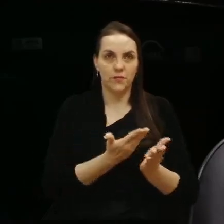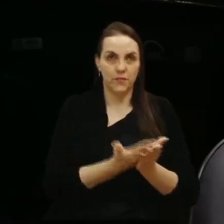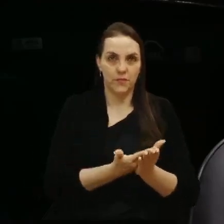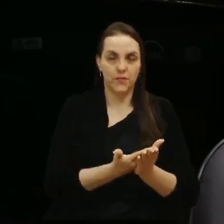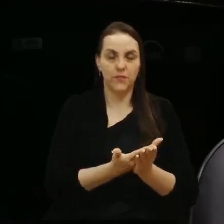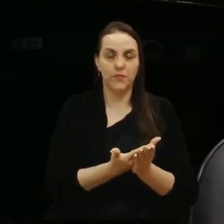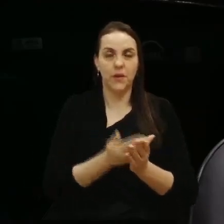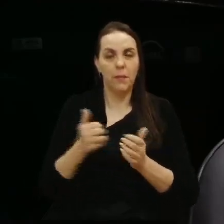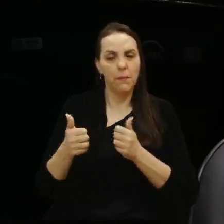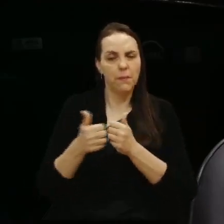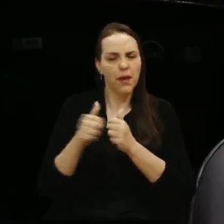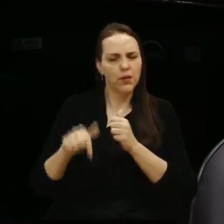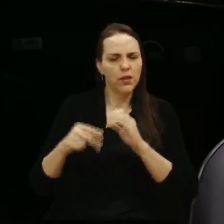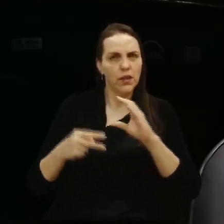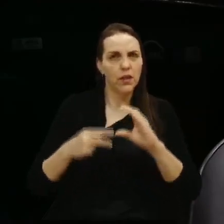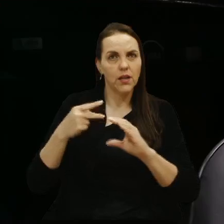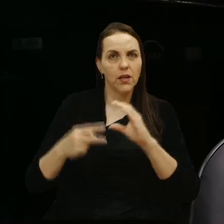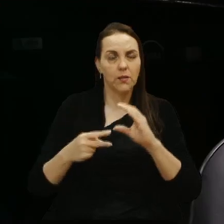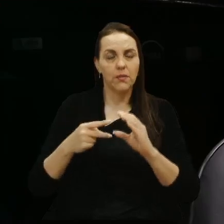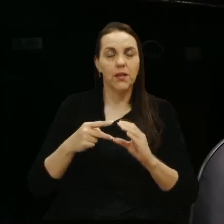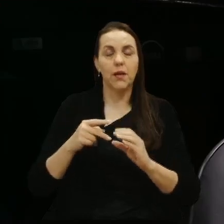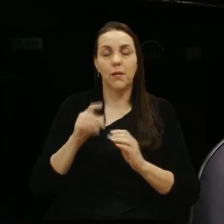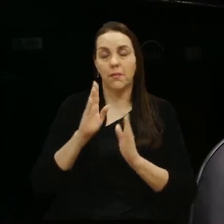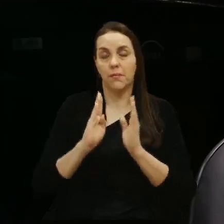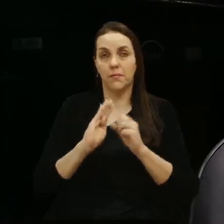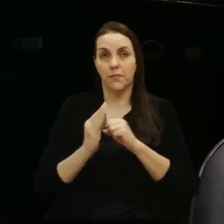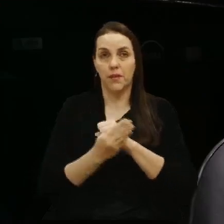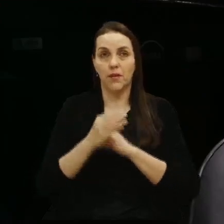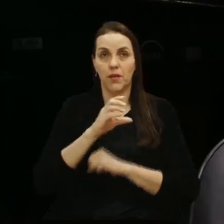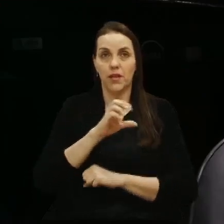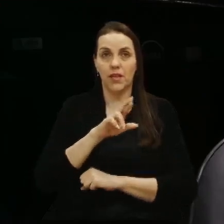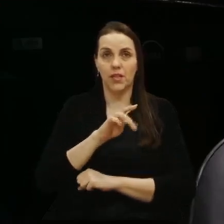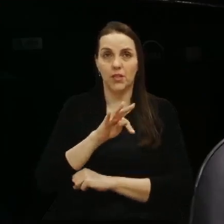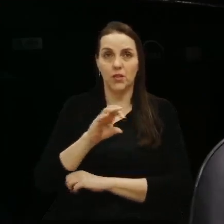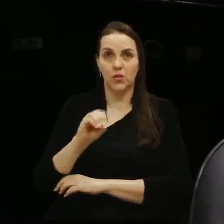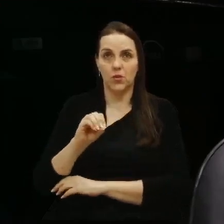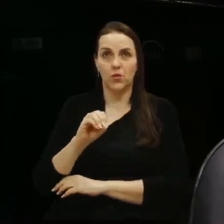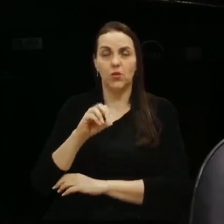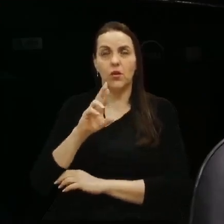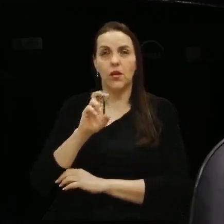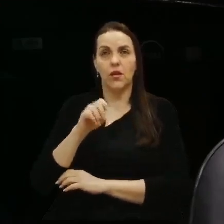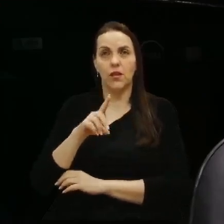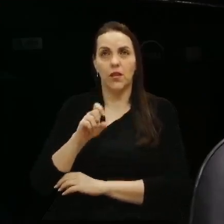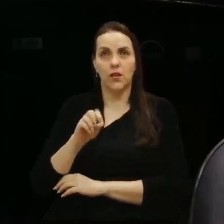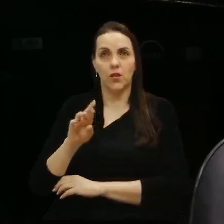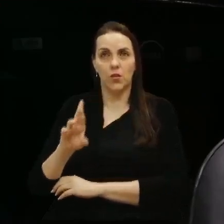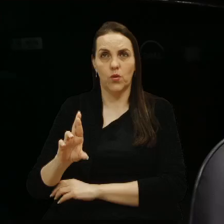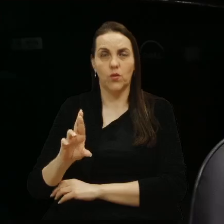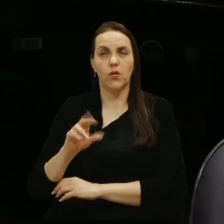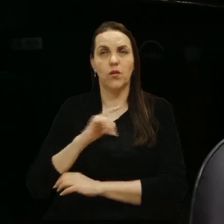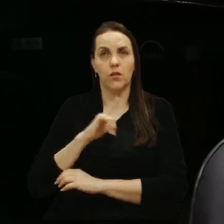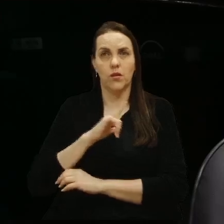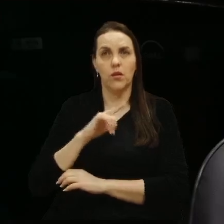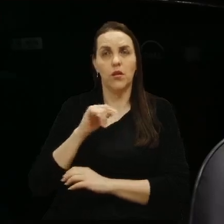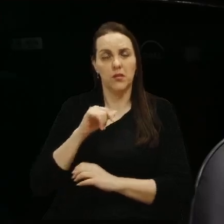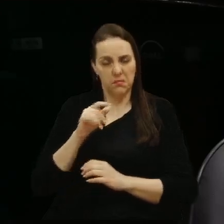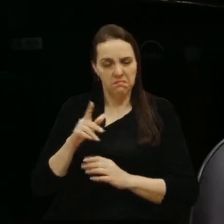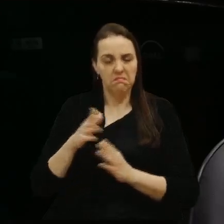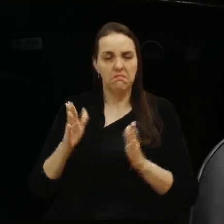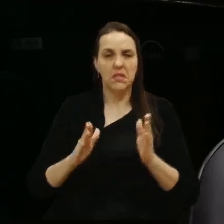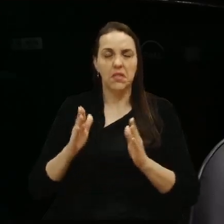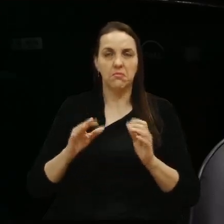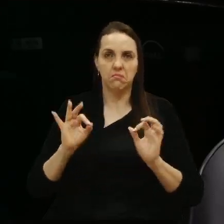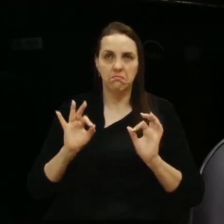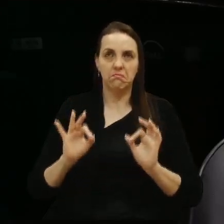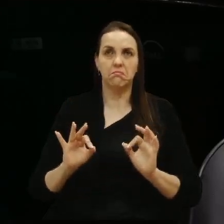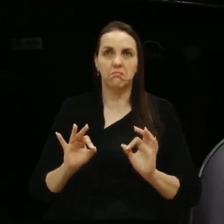Câmara, no bairro Cristo Redentor. Desejo a elas, que são lutadoras da educação, muito sucesso nesse período vindouro. Tenho certeza que com as instalações e